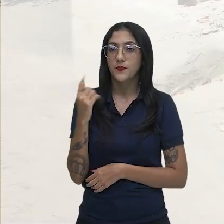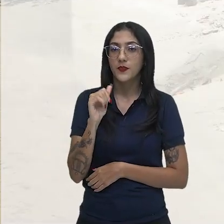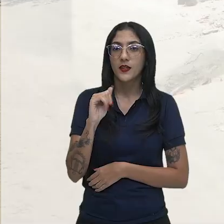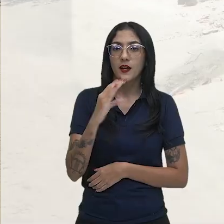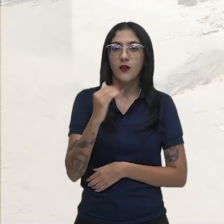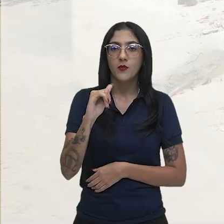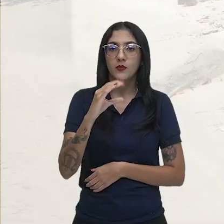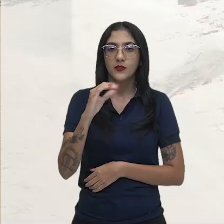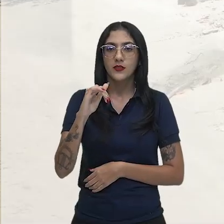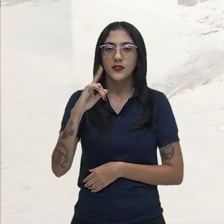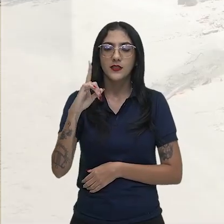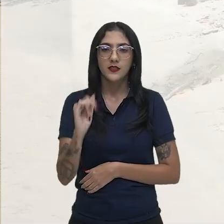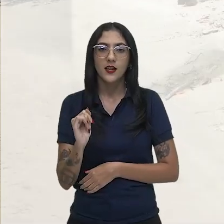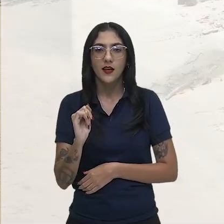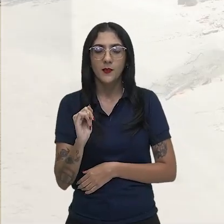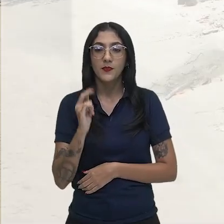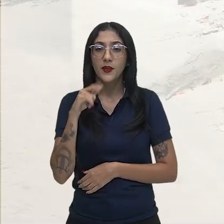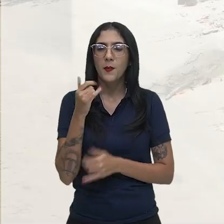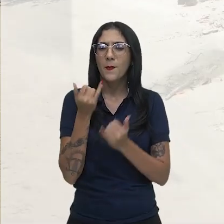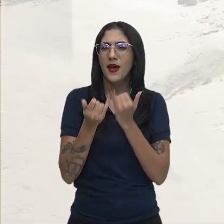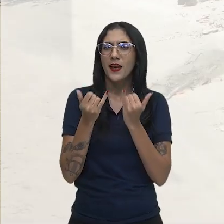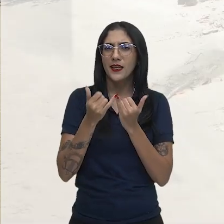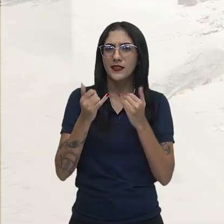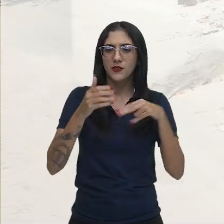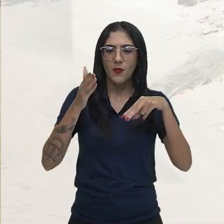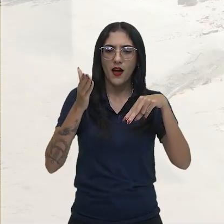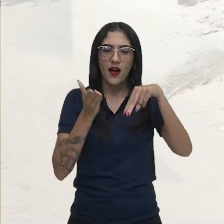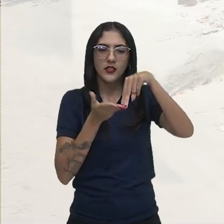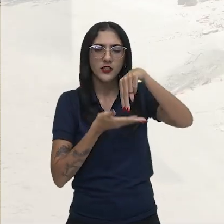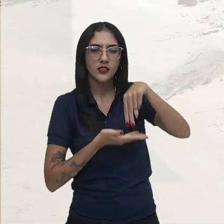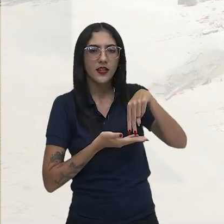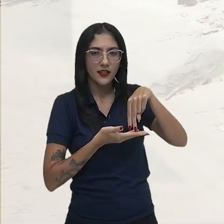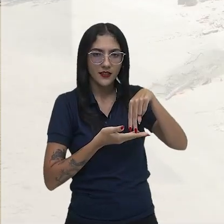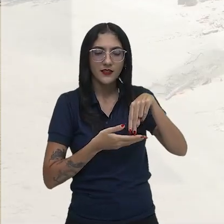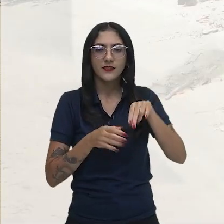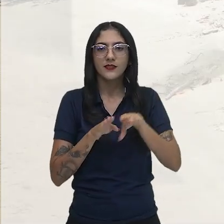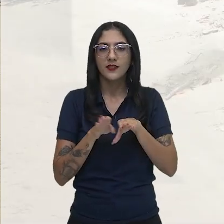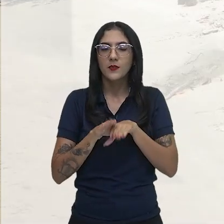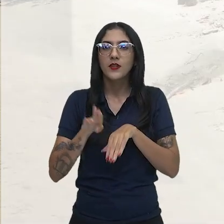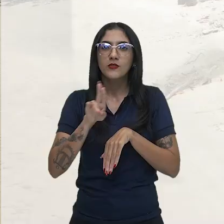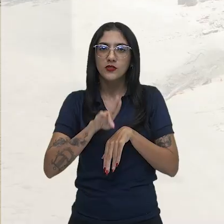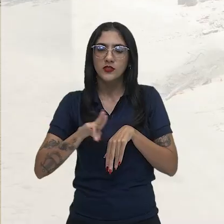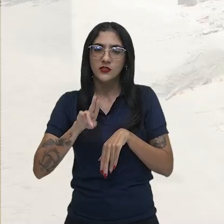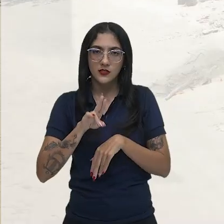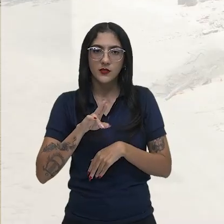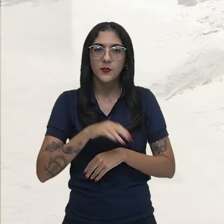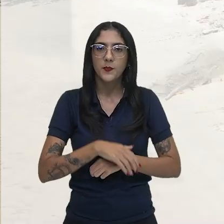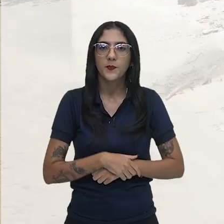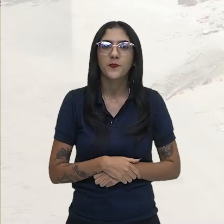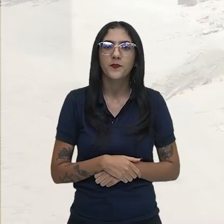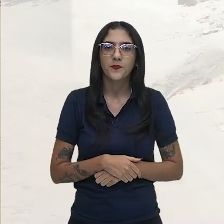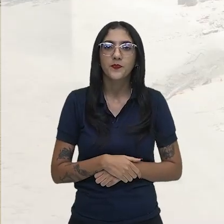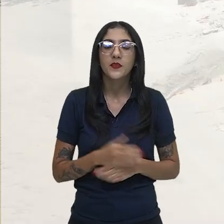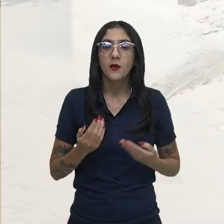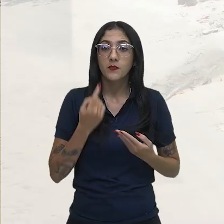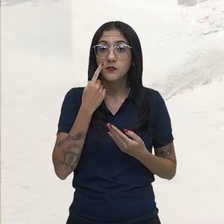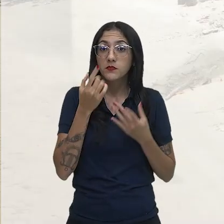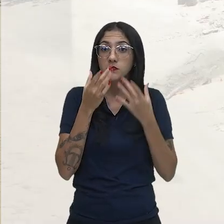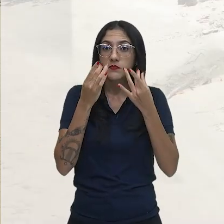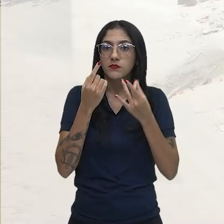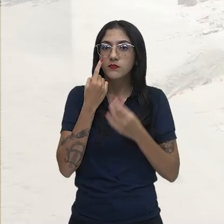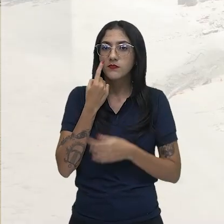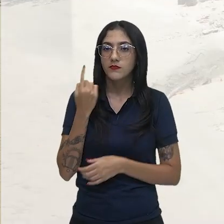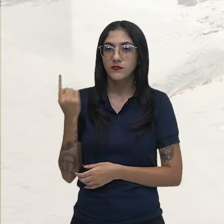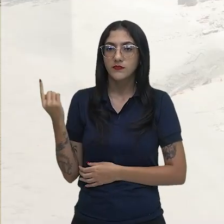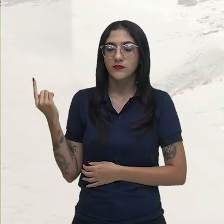A calçada é similar a uma rasteira feita na perna da frente do adversário. Então, olha só,